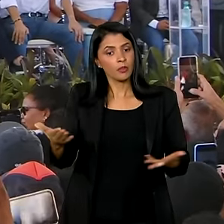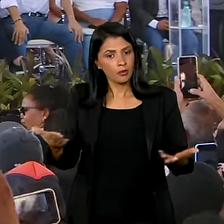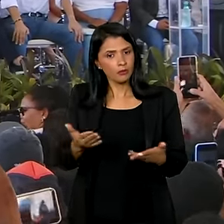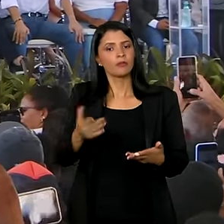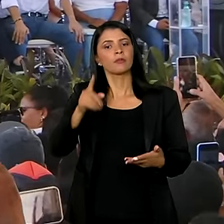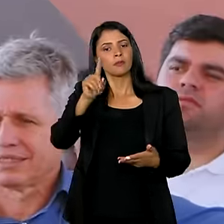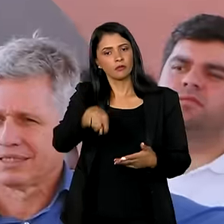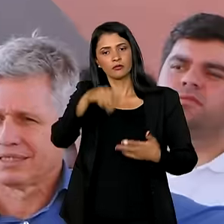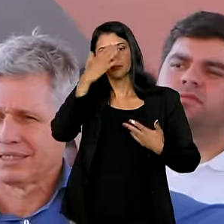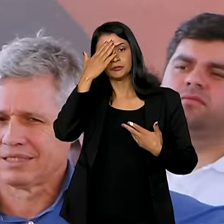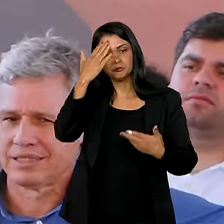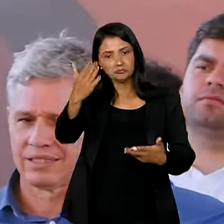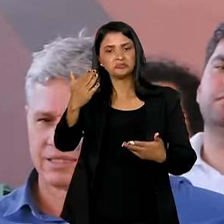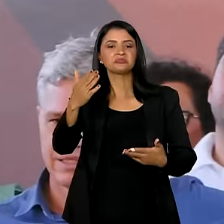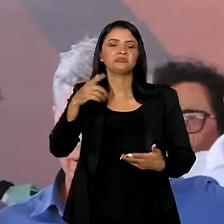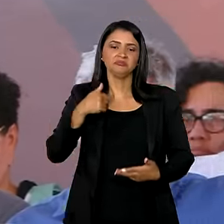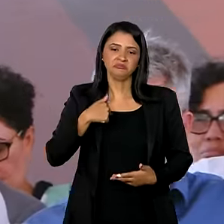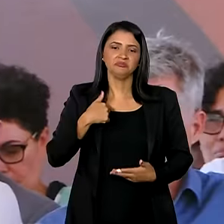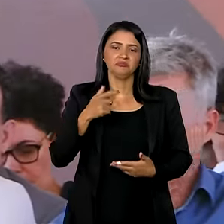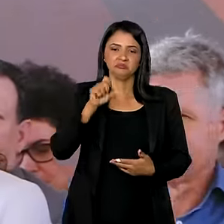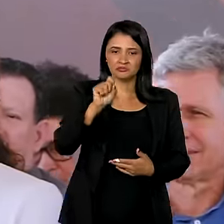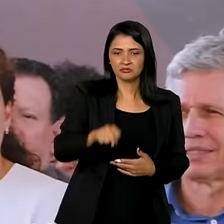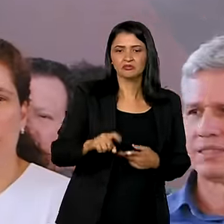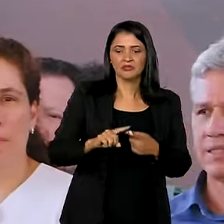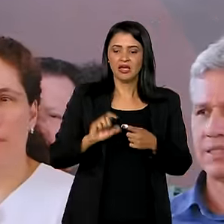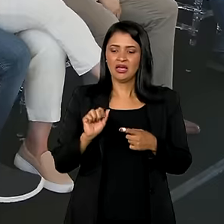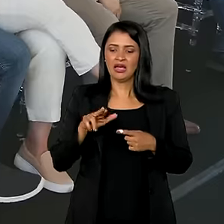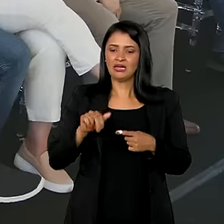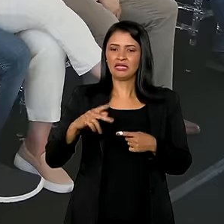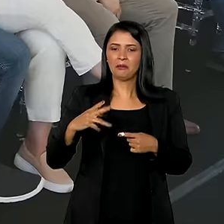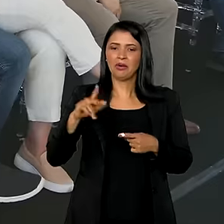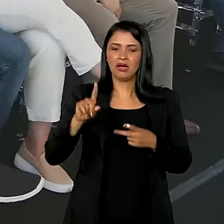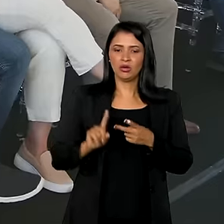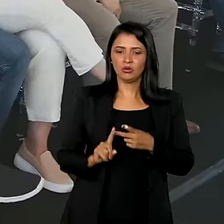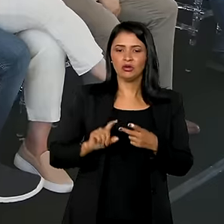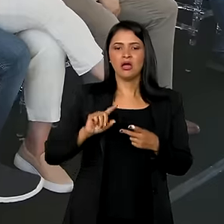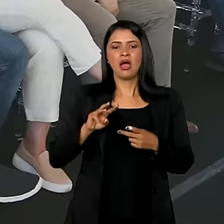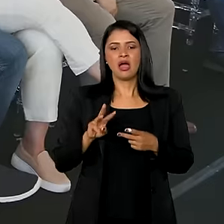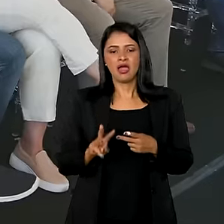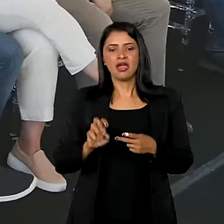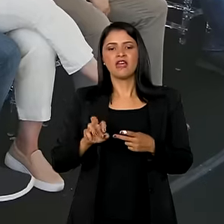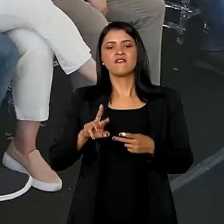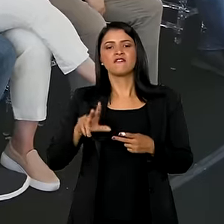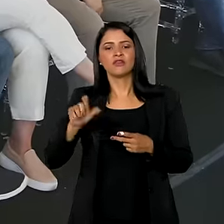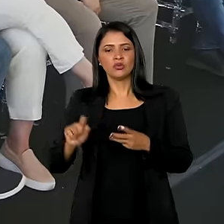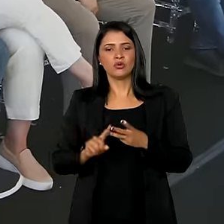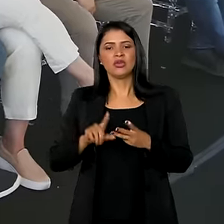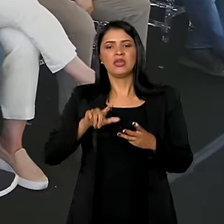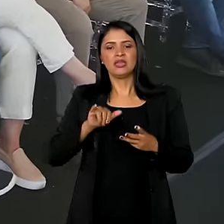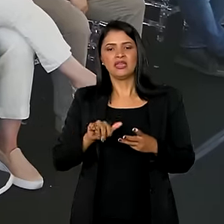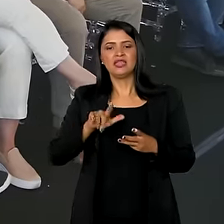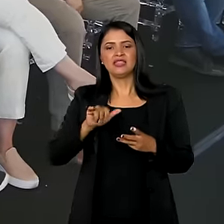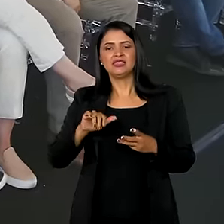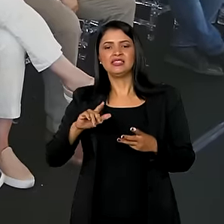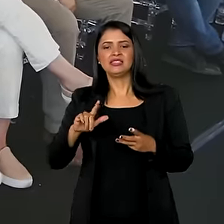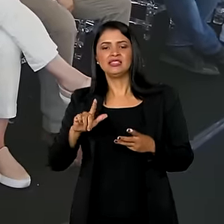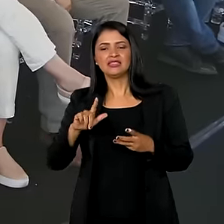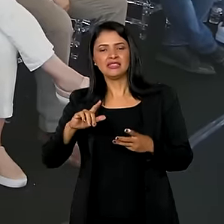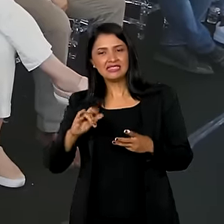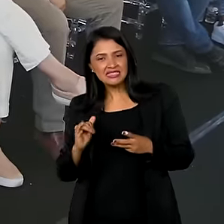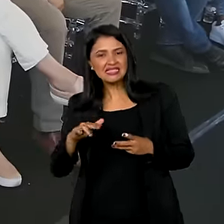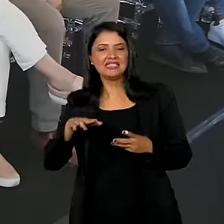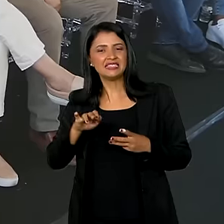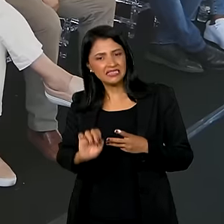muita gratidão que eu agradeço a Ana Paula Lobato, ao Everton e à Elisiane pelo carinho,